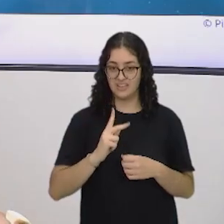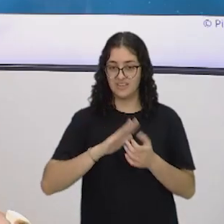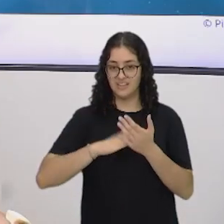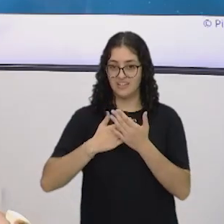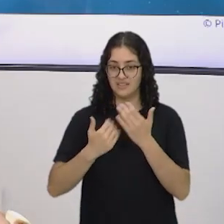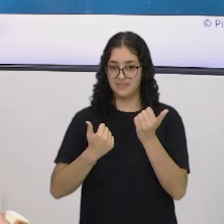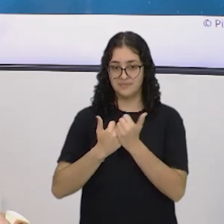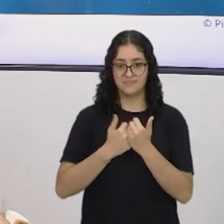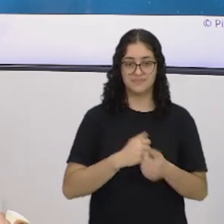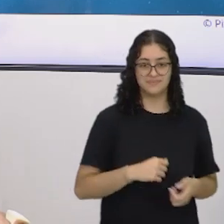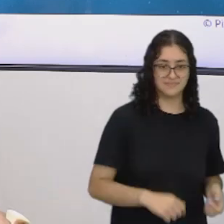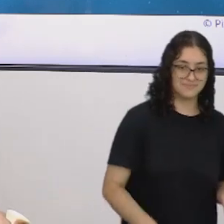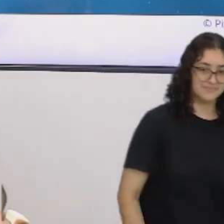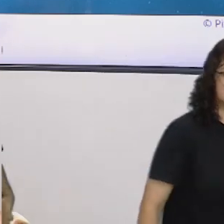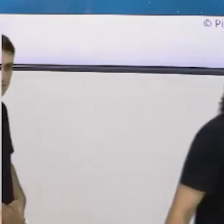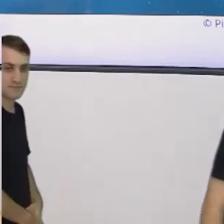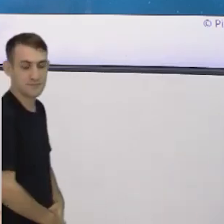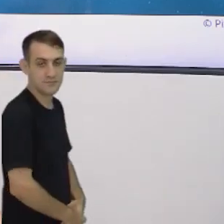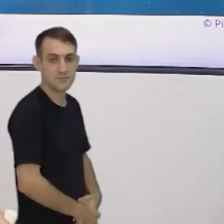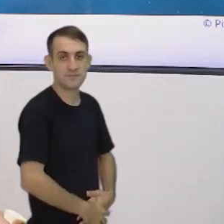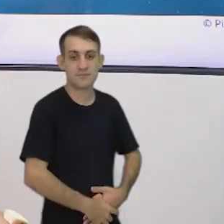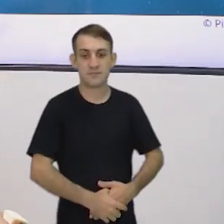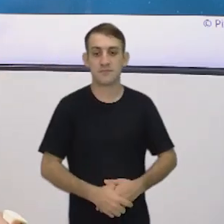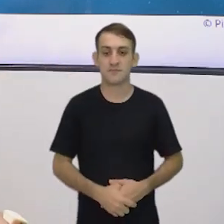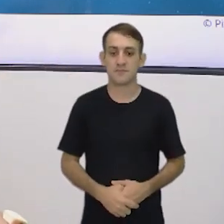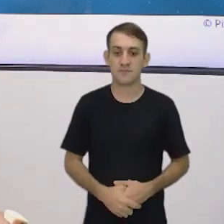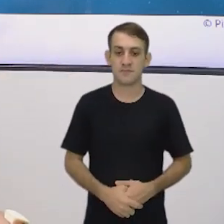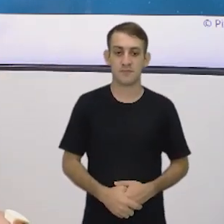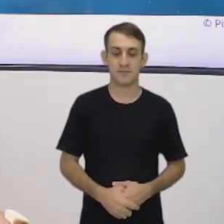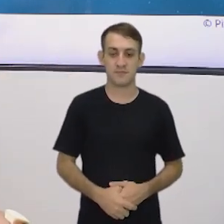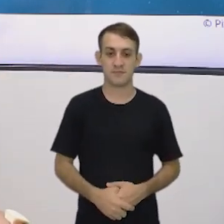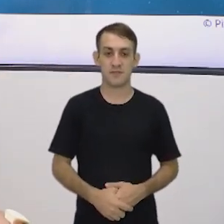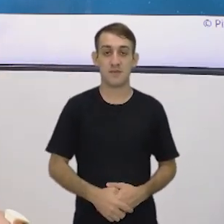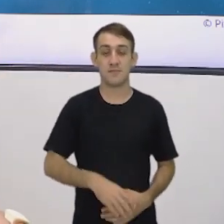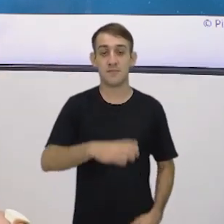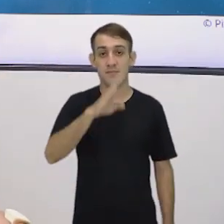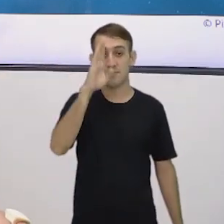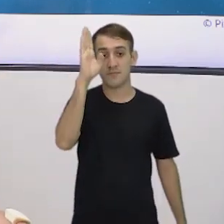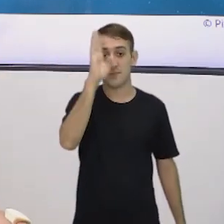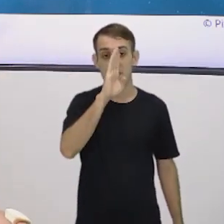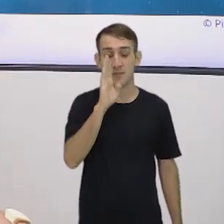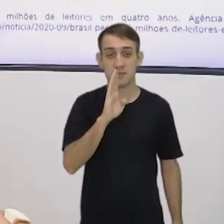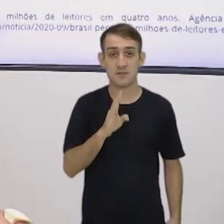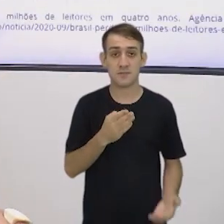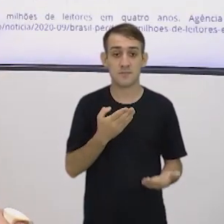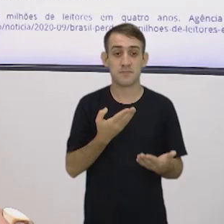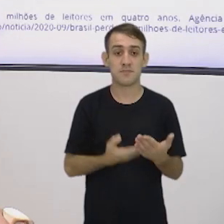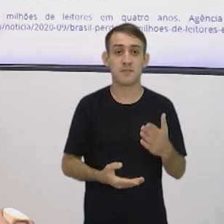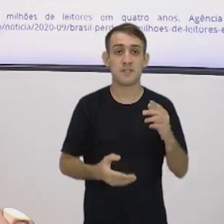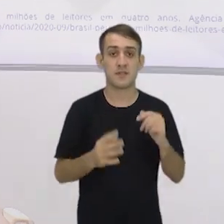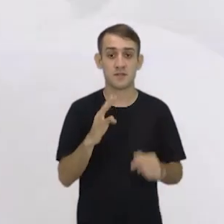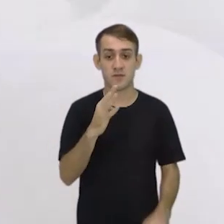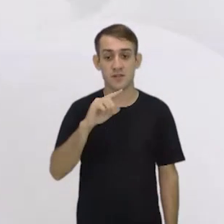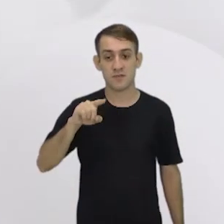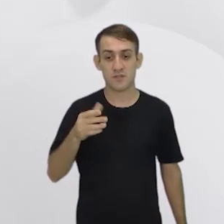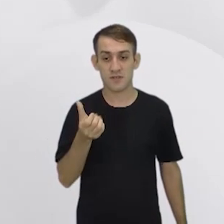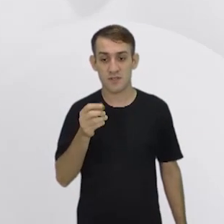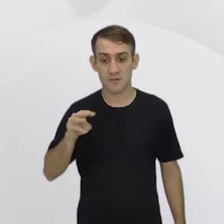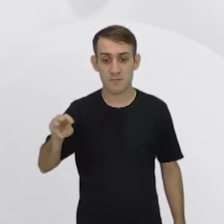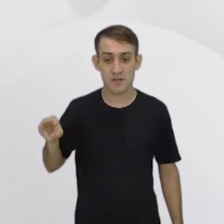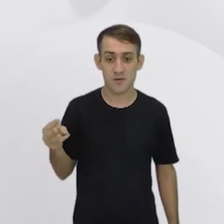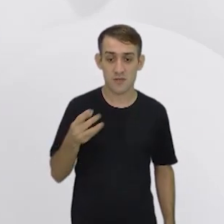me perdoem. Produção. Ok, vamos lá. Brasil, então, perde 4,6 milhões